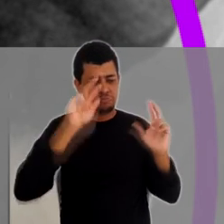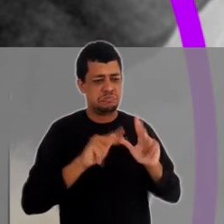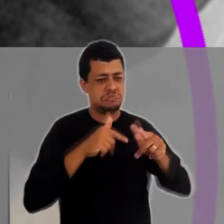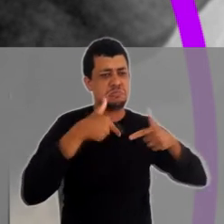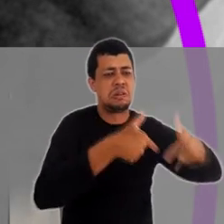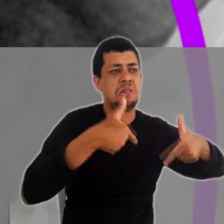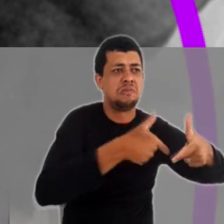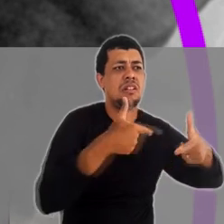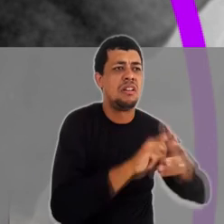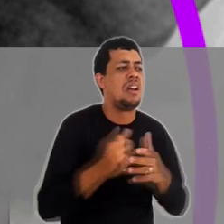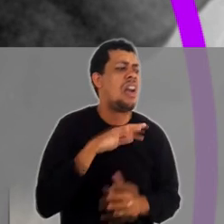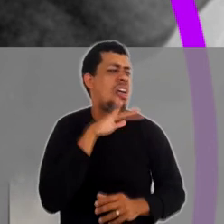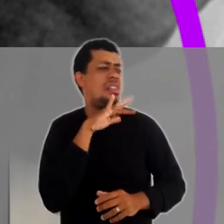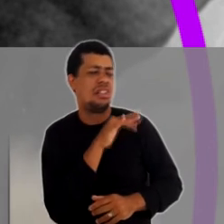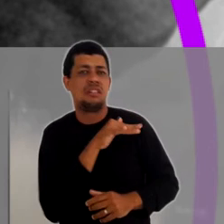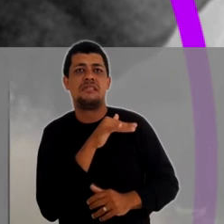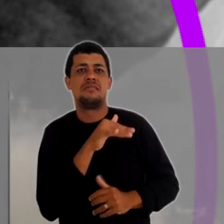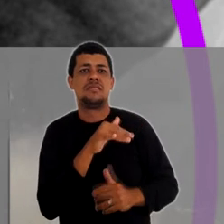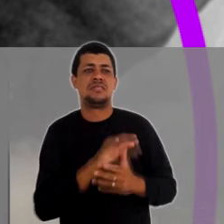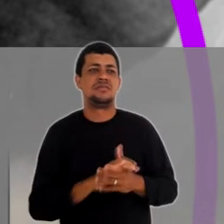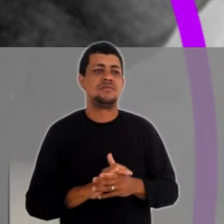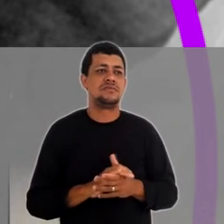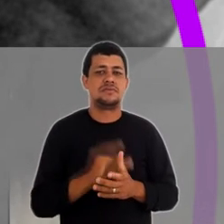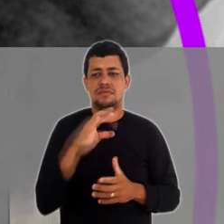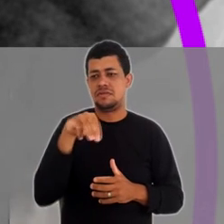charlatão. Virou moda nem pensar.